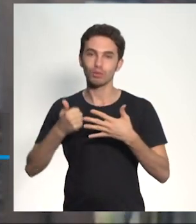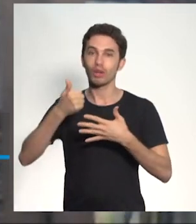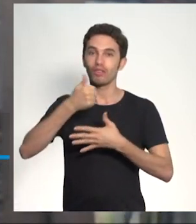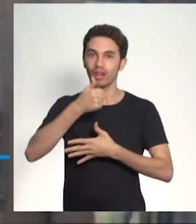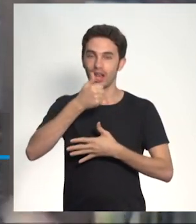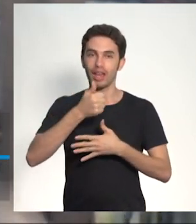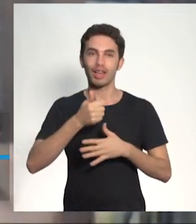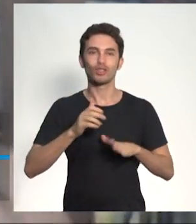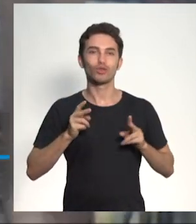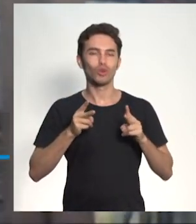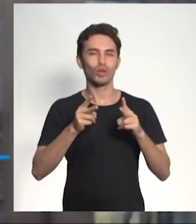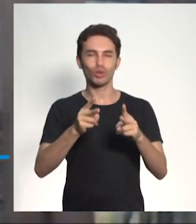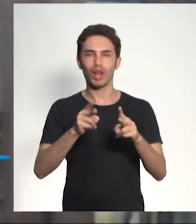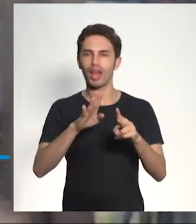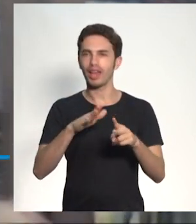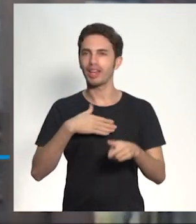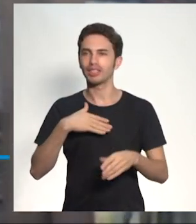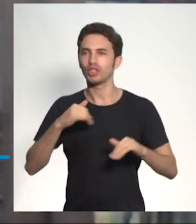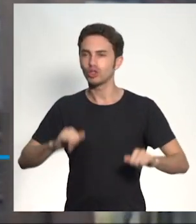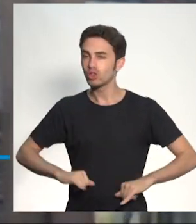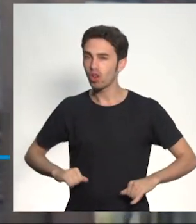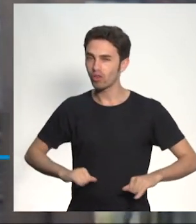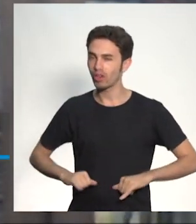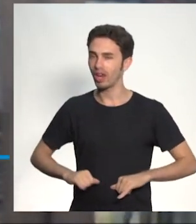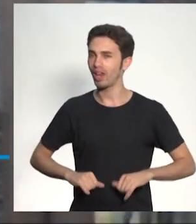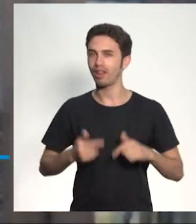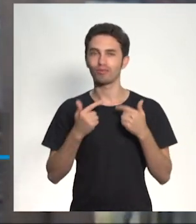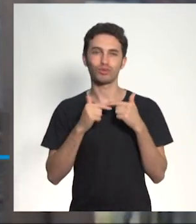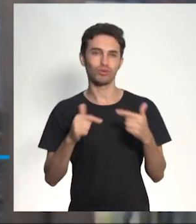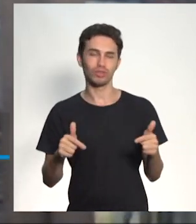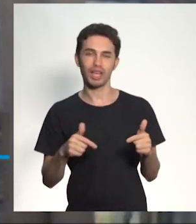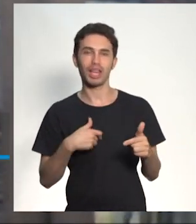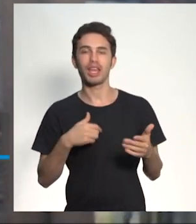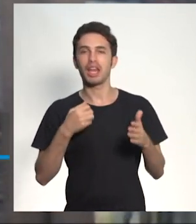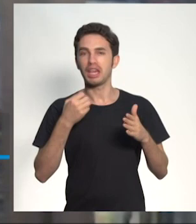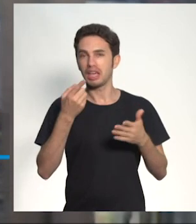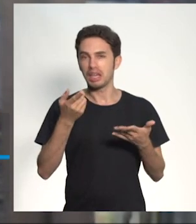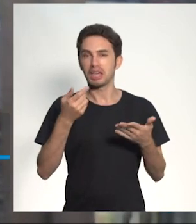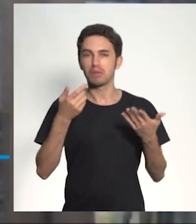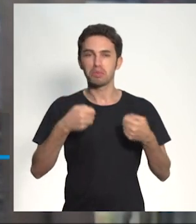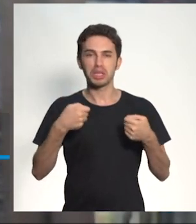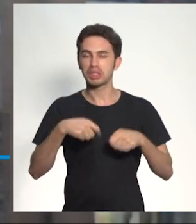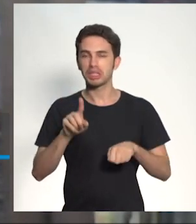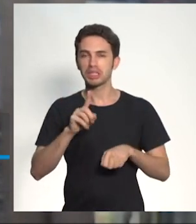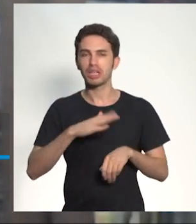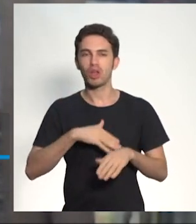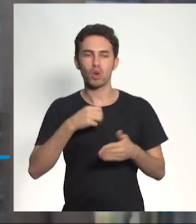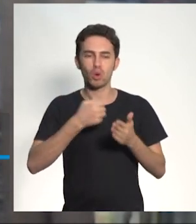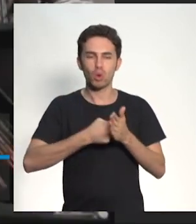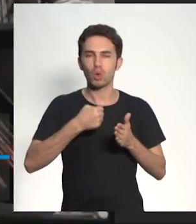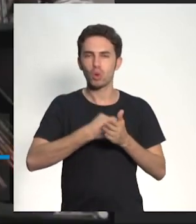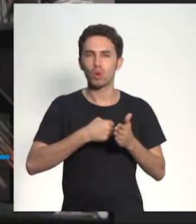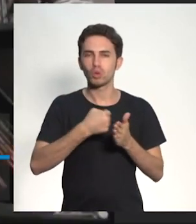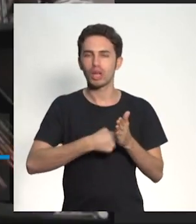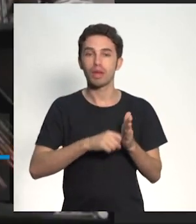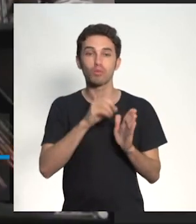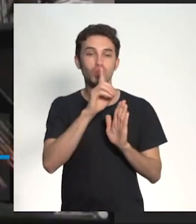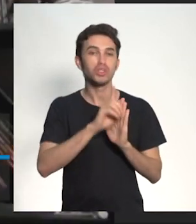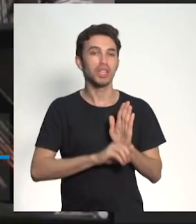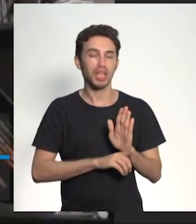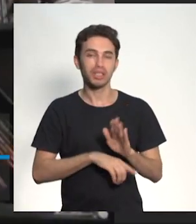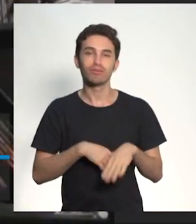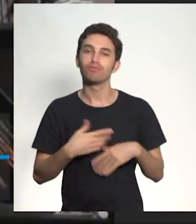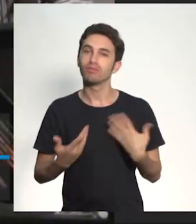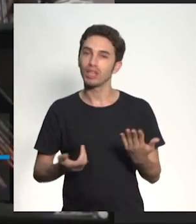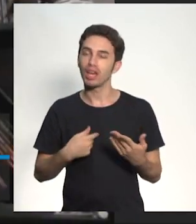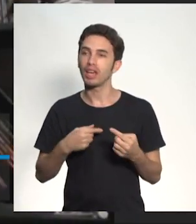eles não estão sofrendo na pele a necessidade de lutar por direitos. Não é isso, Fabiana? Exatamente, tem